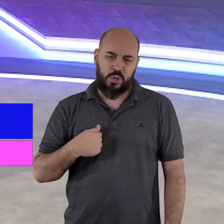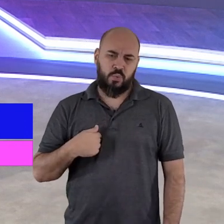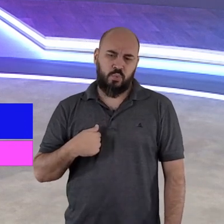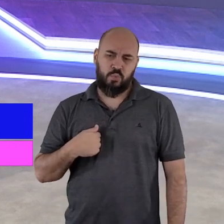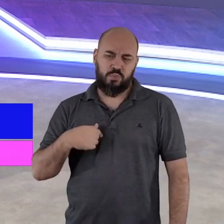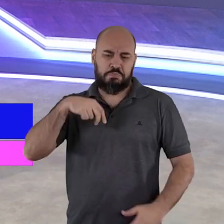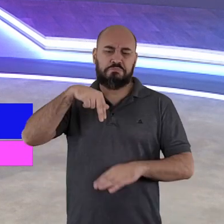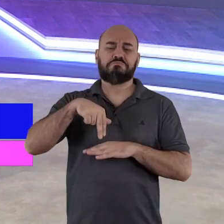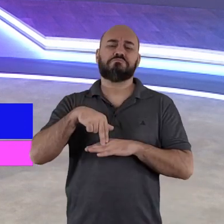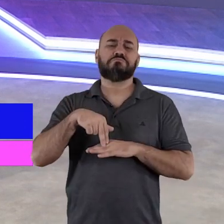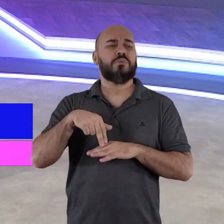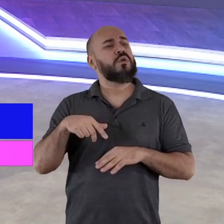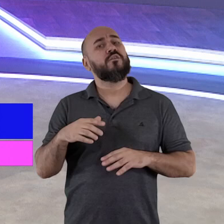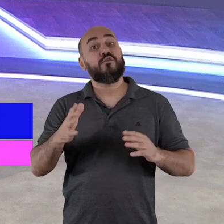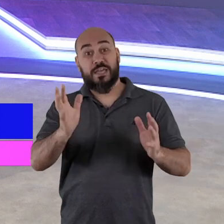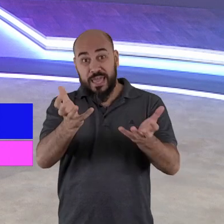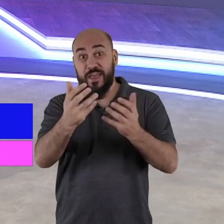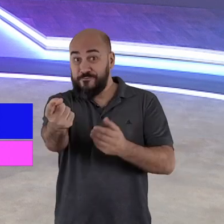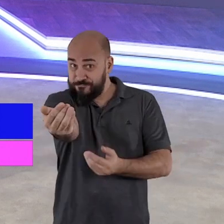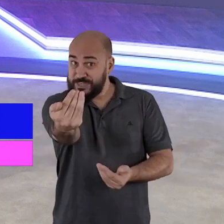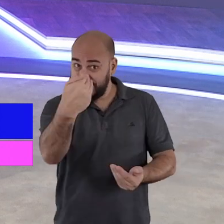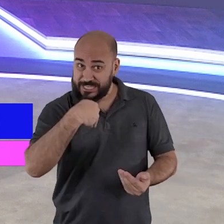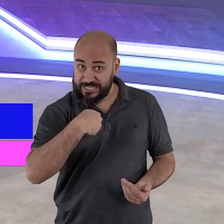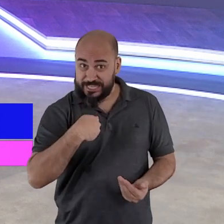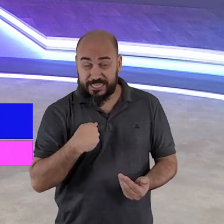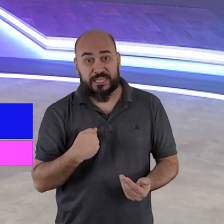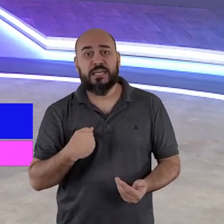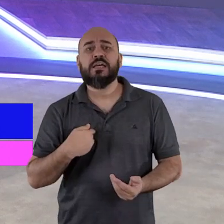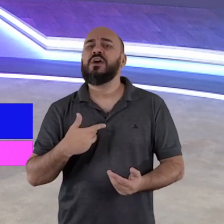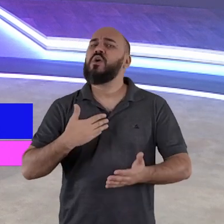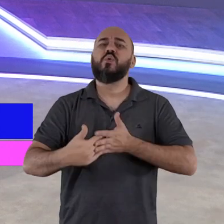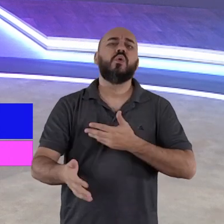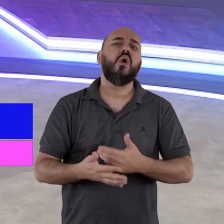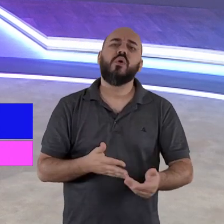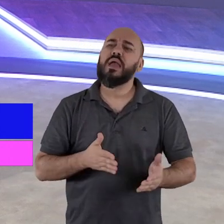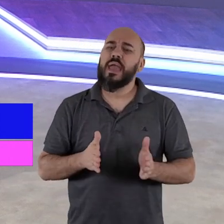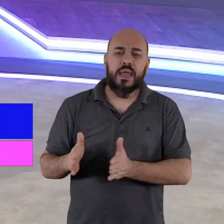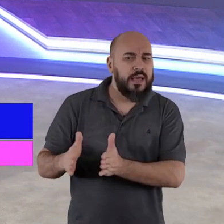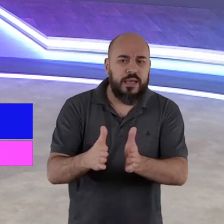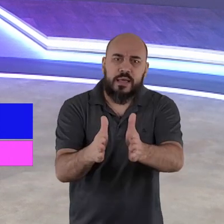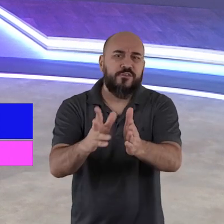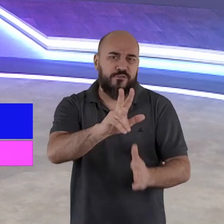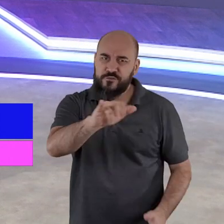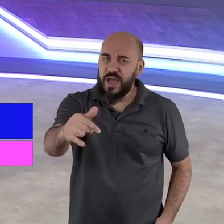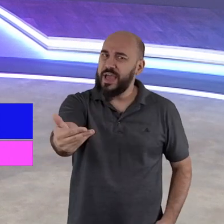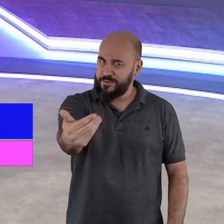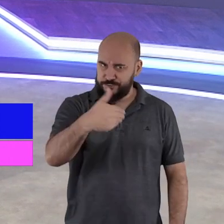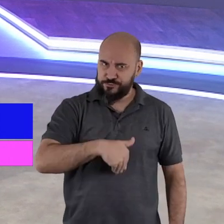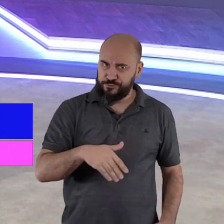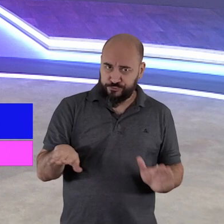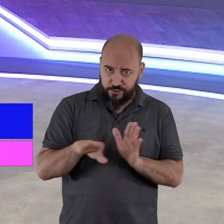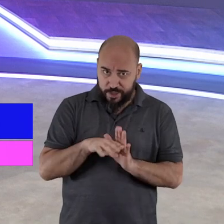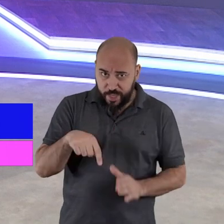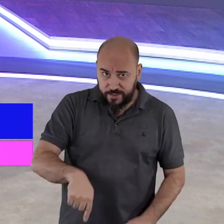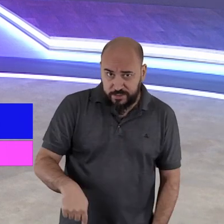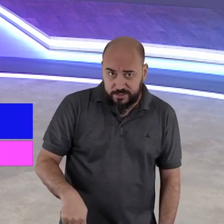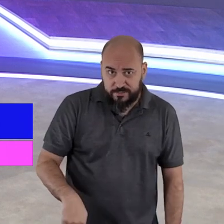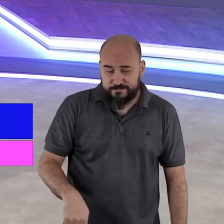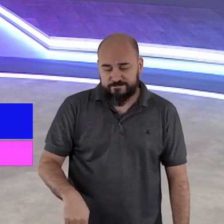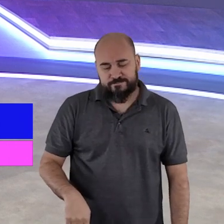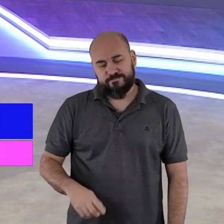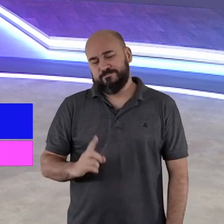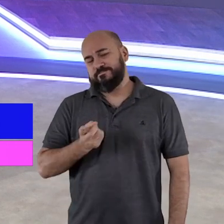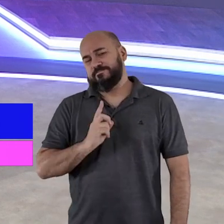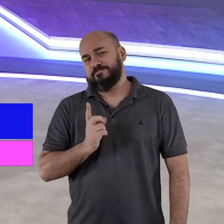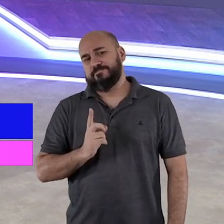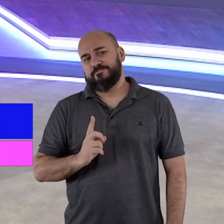Sua resposta é claro, pastor, que não. Não é qualquer estrada, não basta seguir para qualquer estrada, qualquer rumo, que não vai chegar em Jacareí. Para ir até